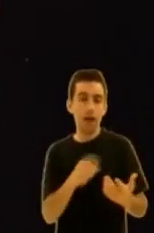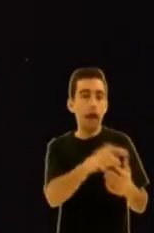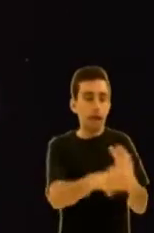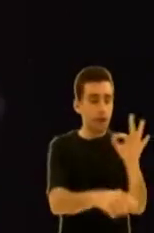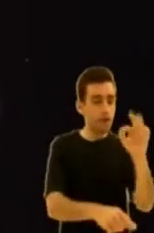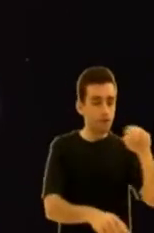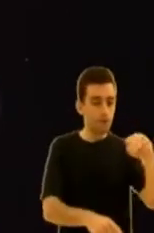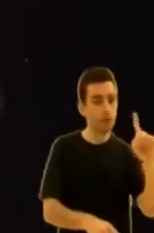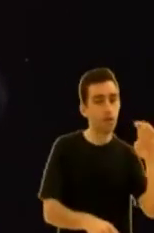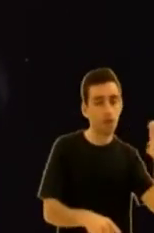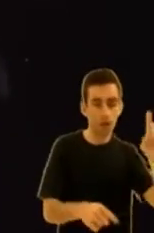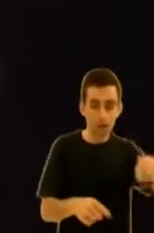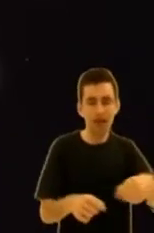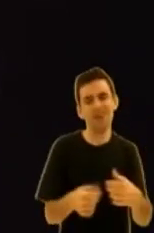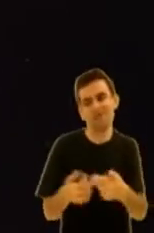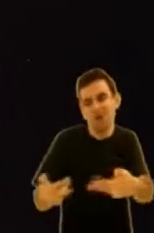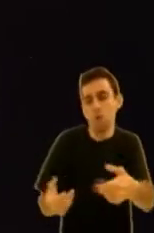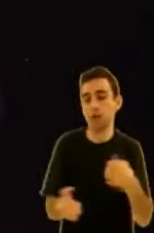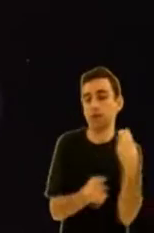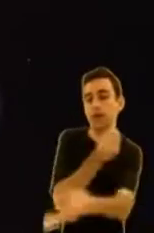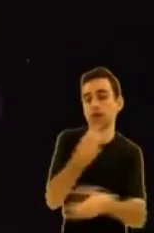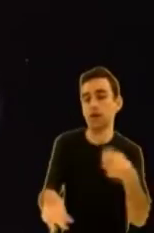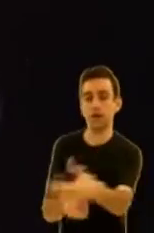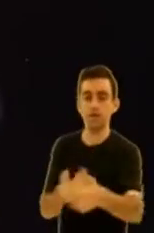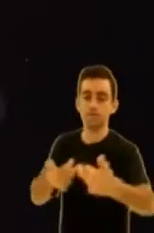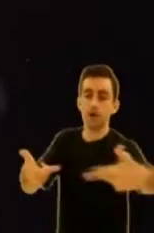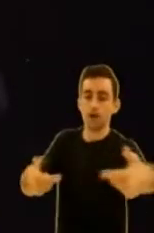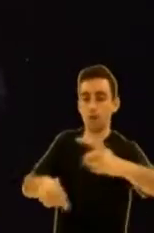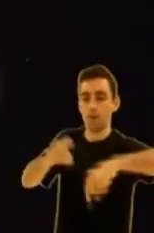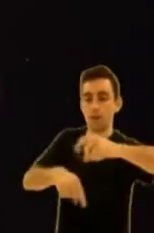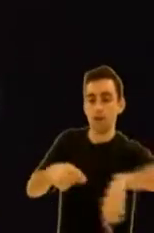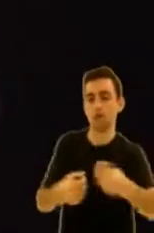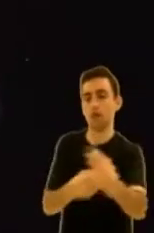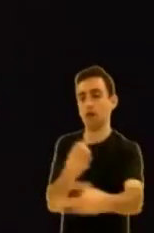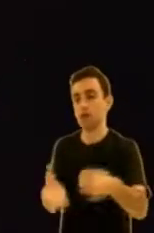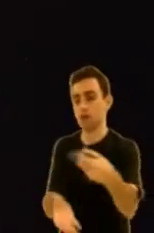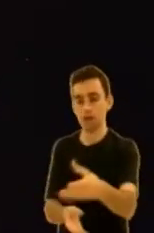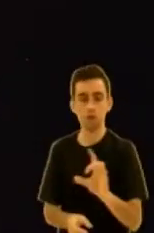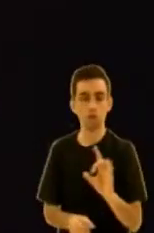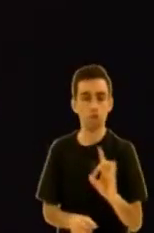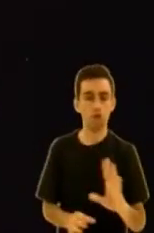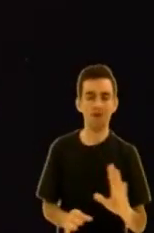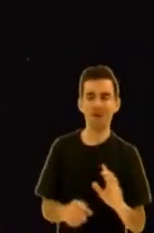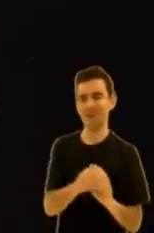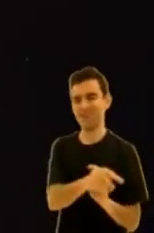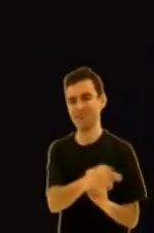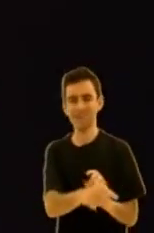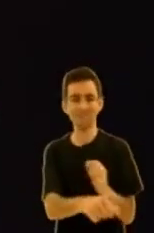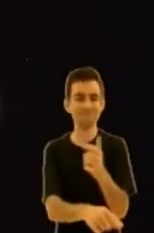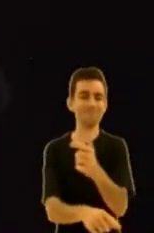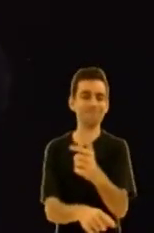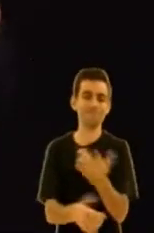apenas infraestrutura, apenas equipamento, e isso não tem